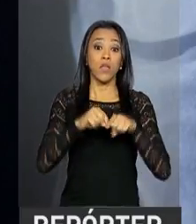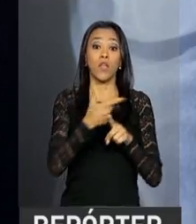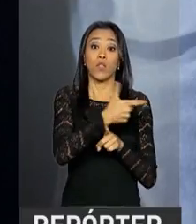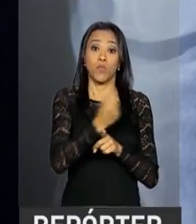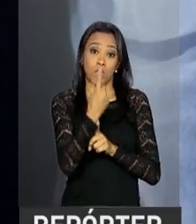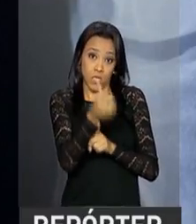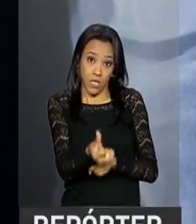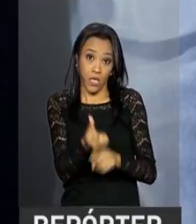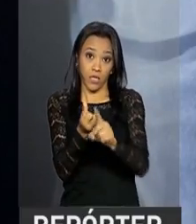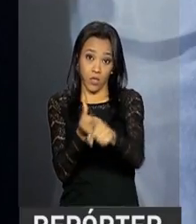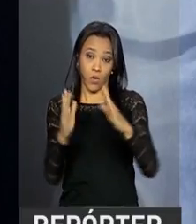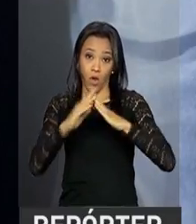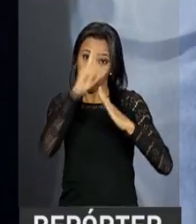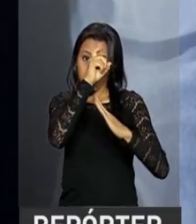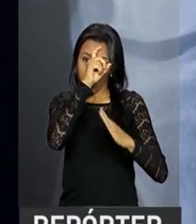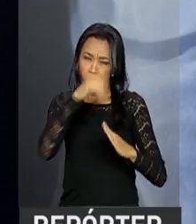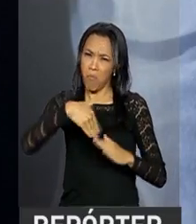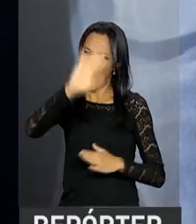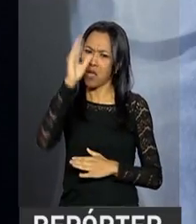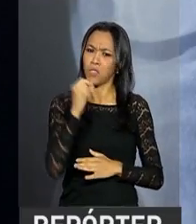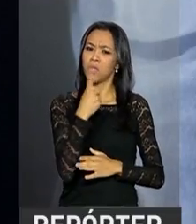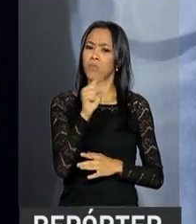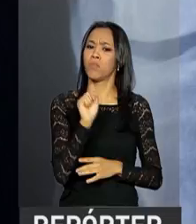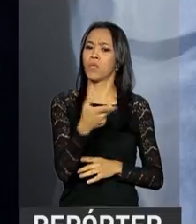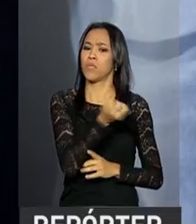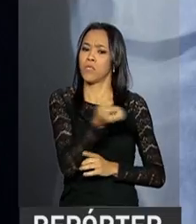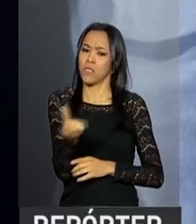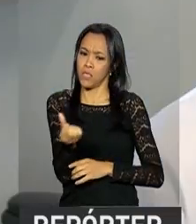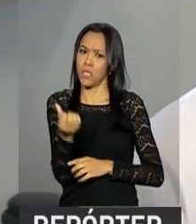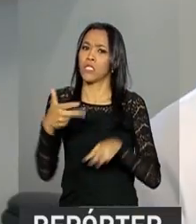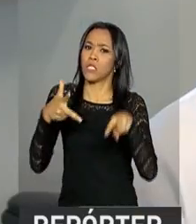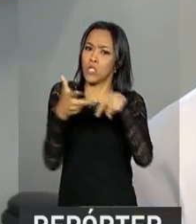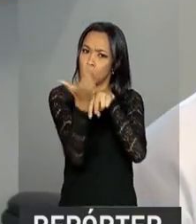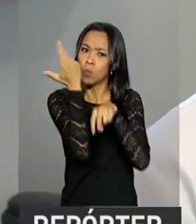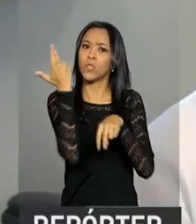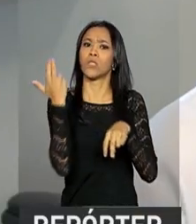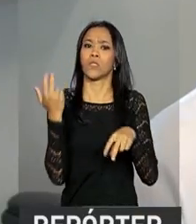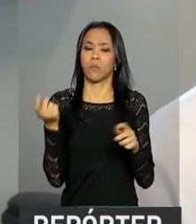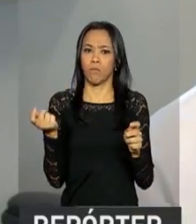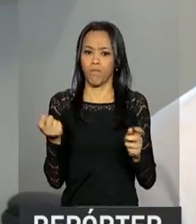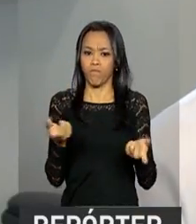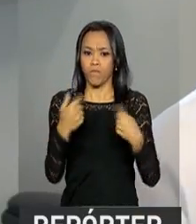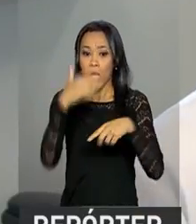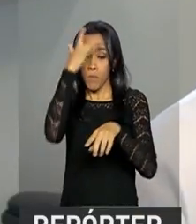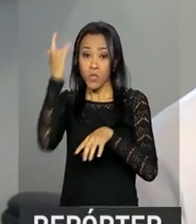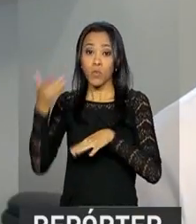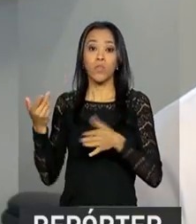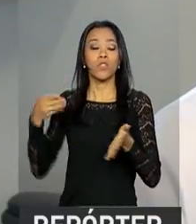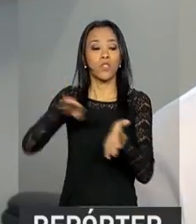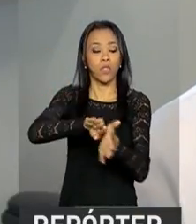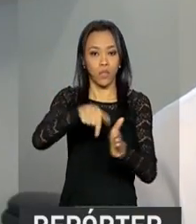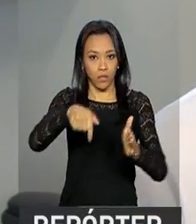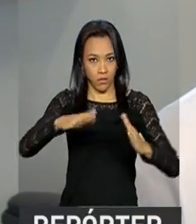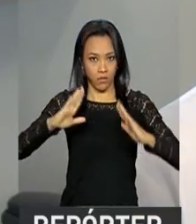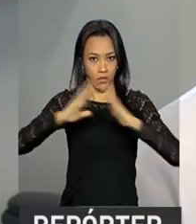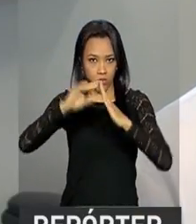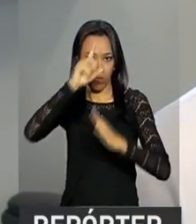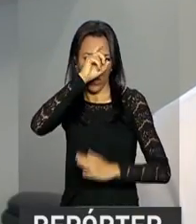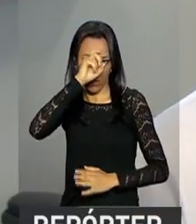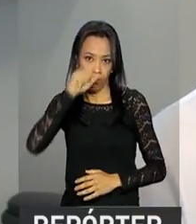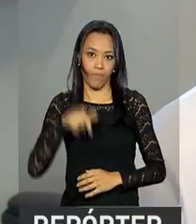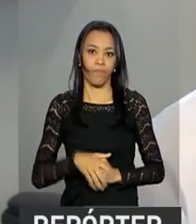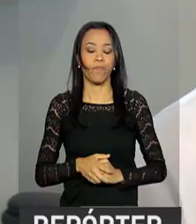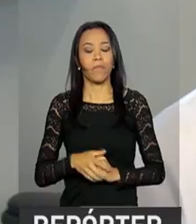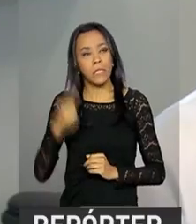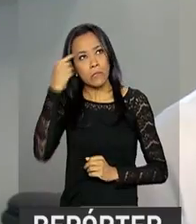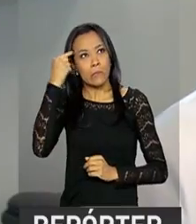o inon realizou mais de 1600 cirurgias de joelho o paciente às vezes chega aqui no hospital já com a com a com